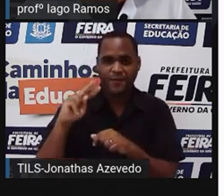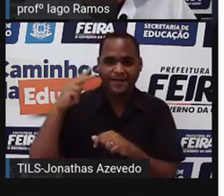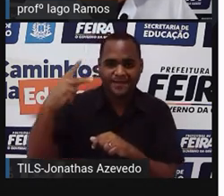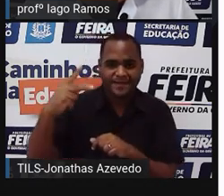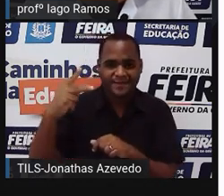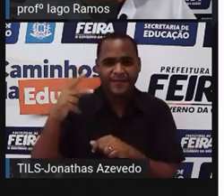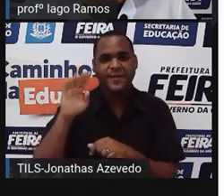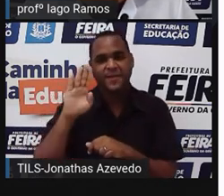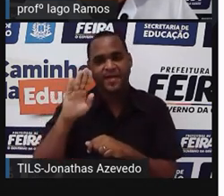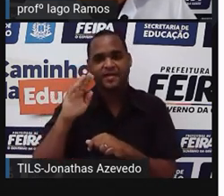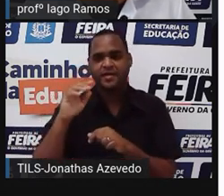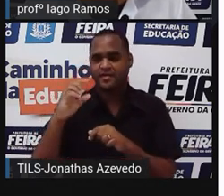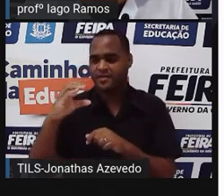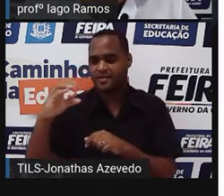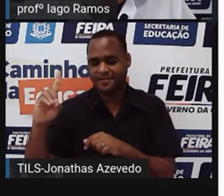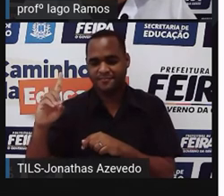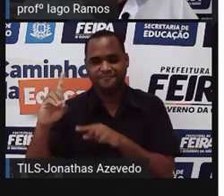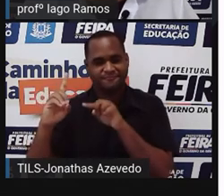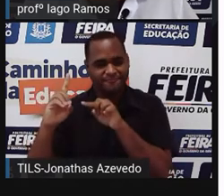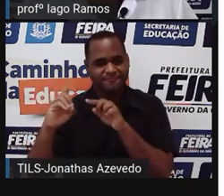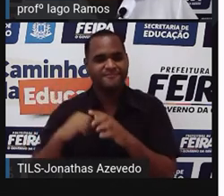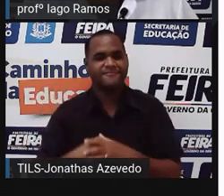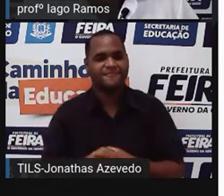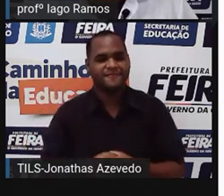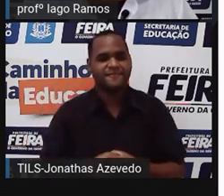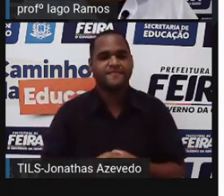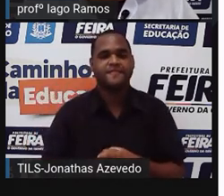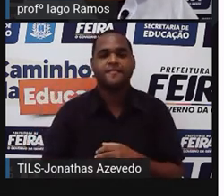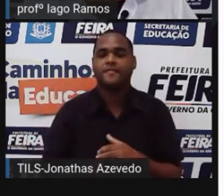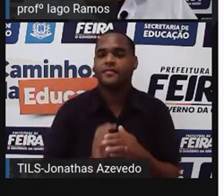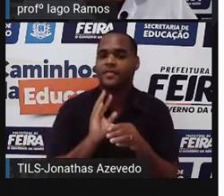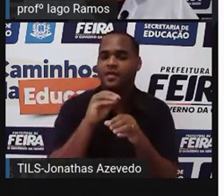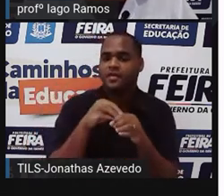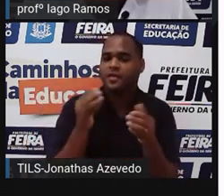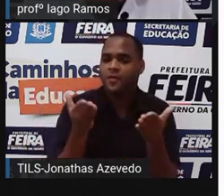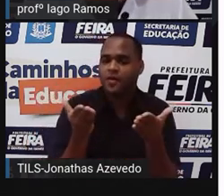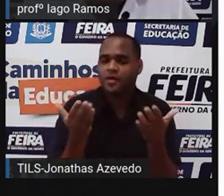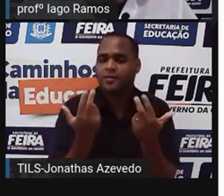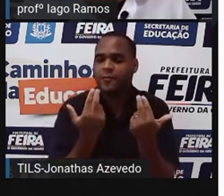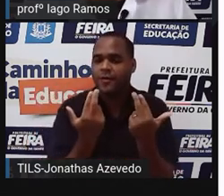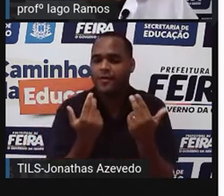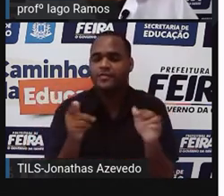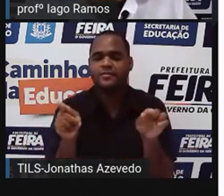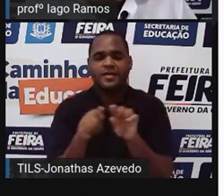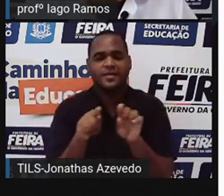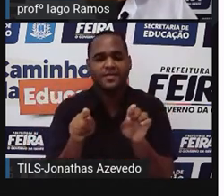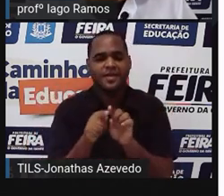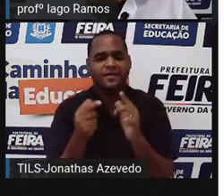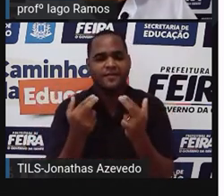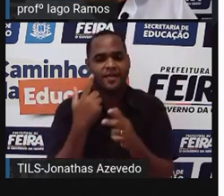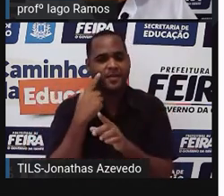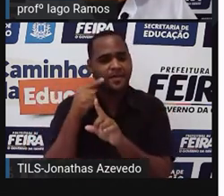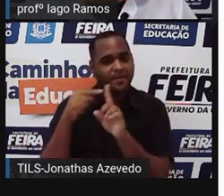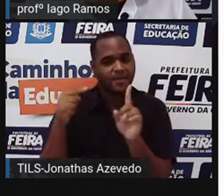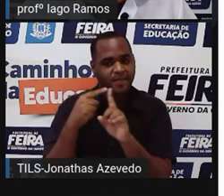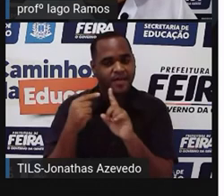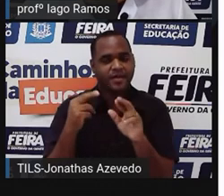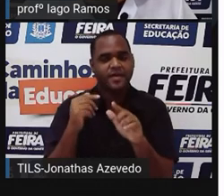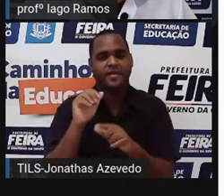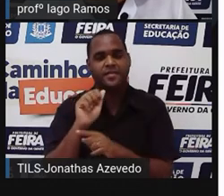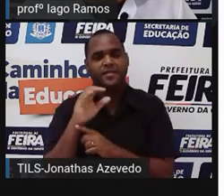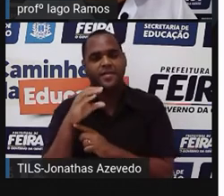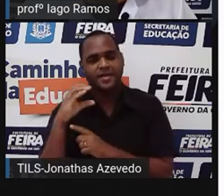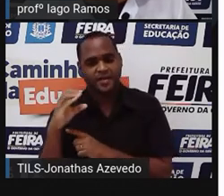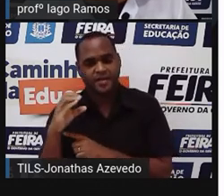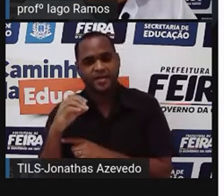vezes C vai ser CD. Pronto. Agora eu vou fazer a mesma coisa pensando na semelhança do triângulo ABC